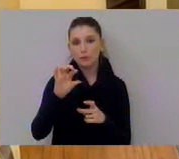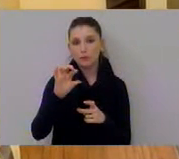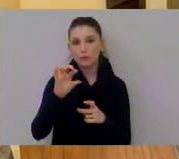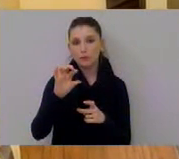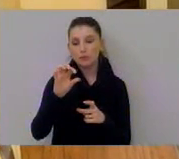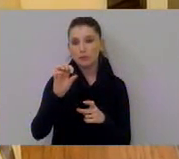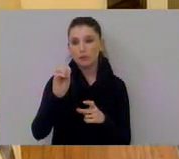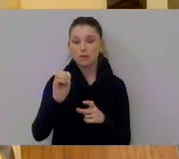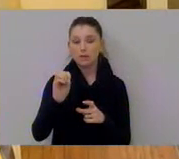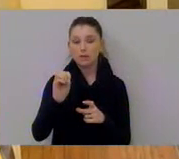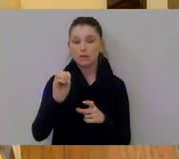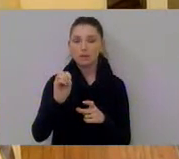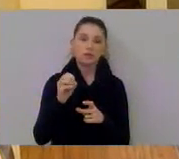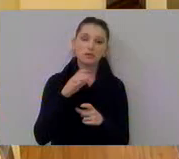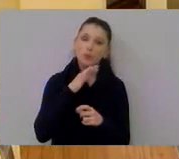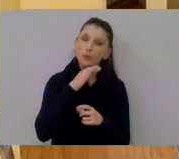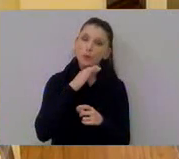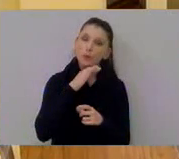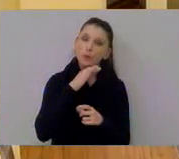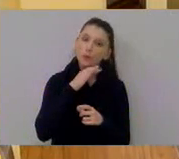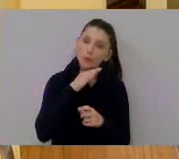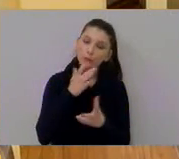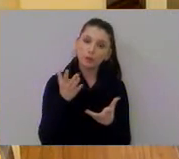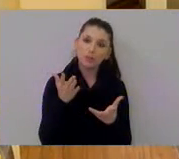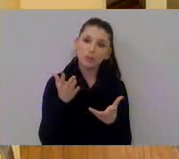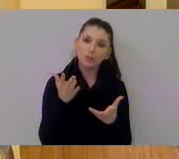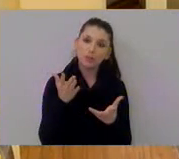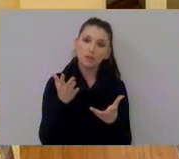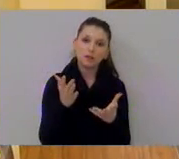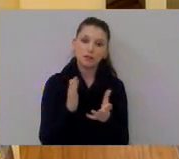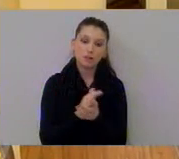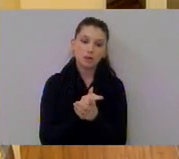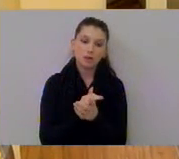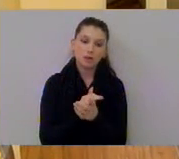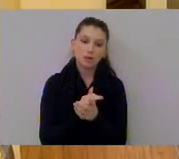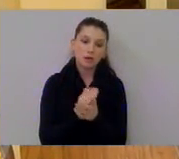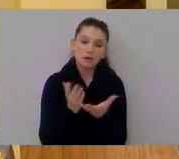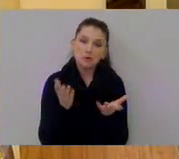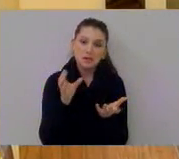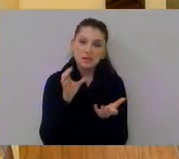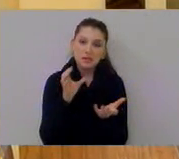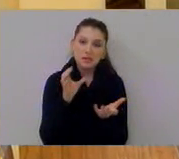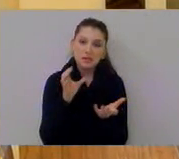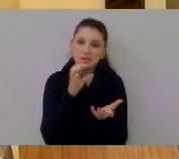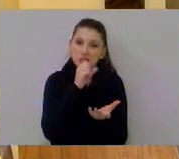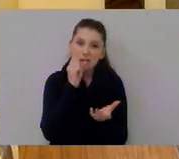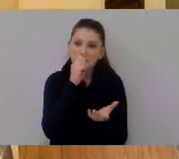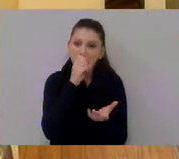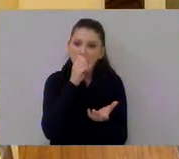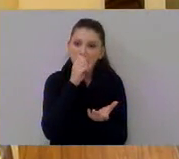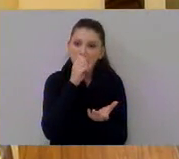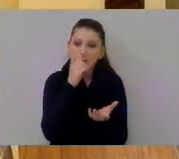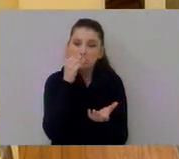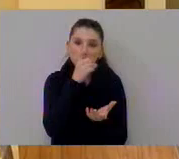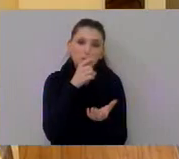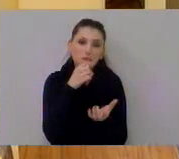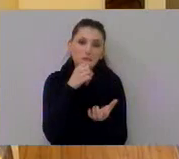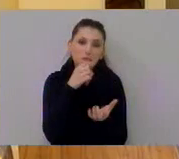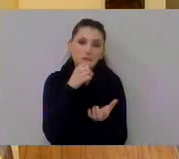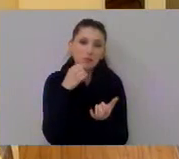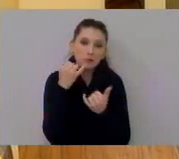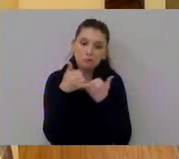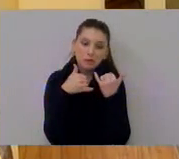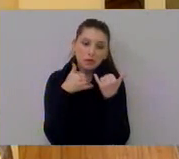dias de aula e quanto menos nos finais de semana. Então, eu peço aqui